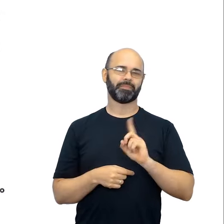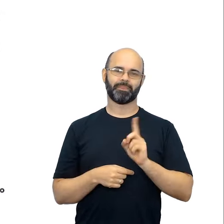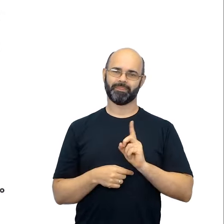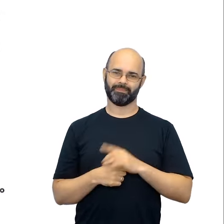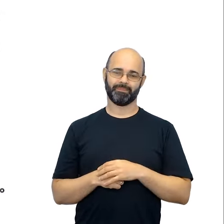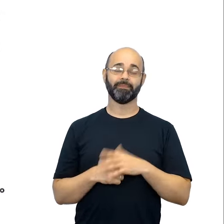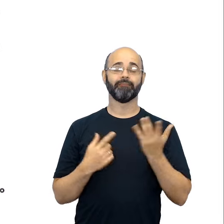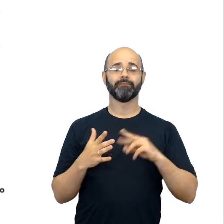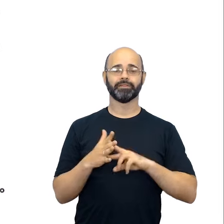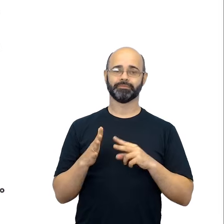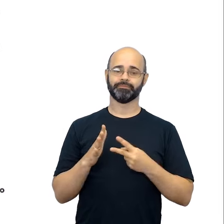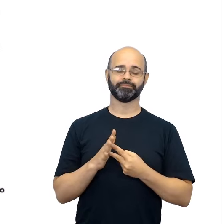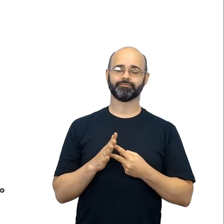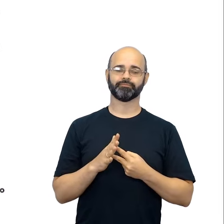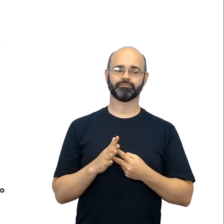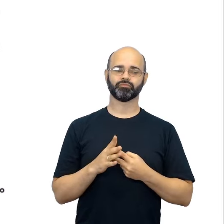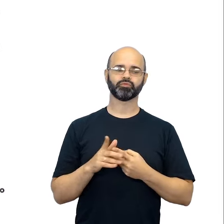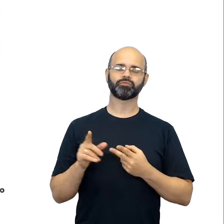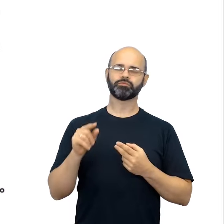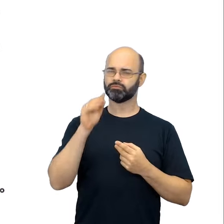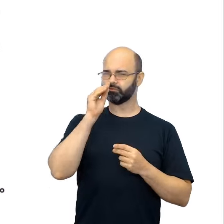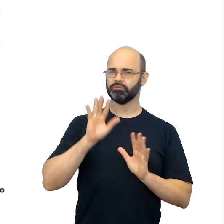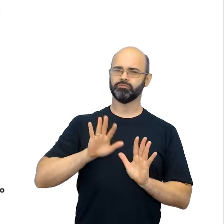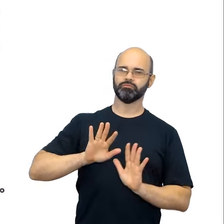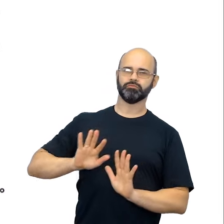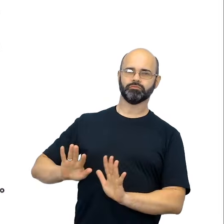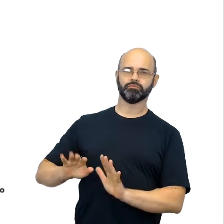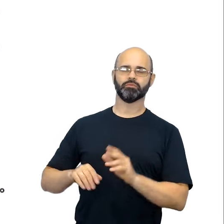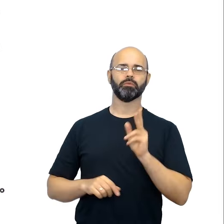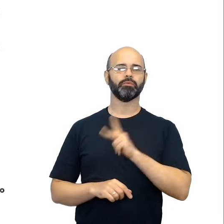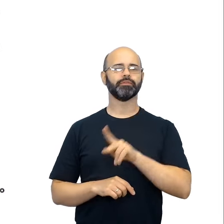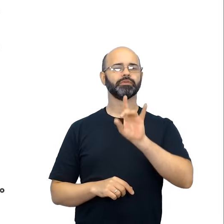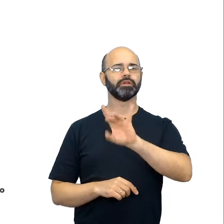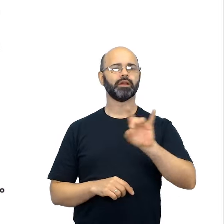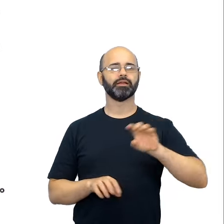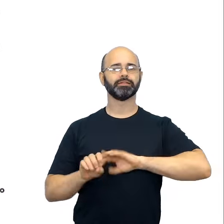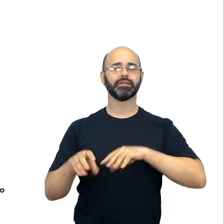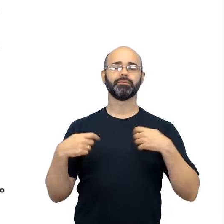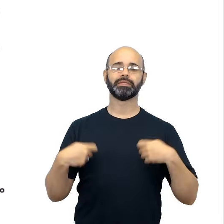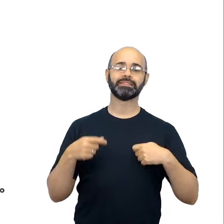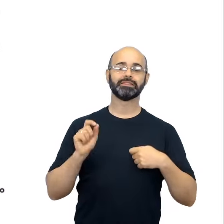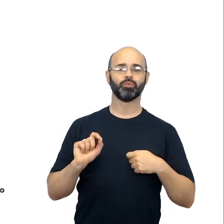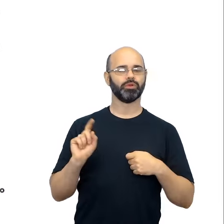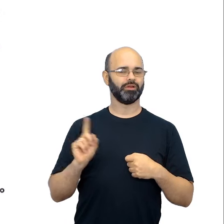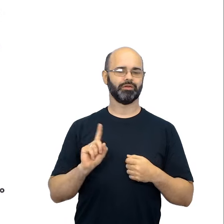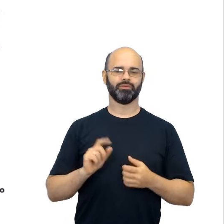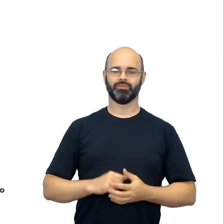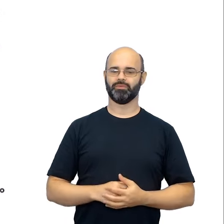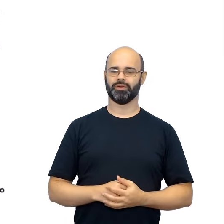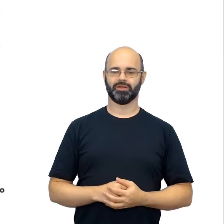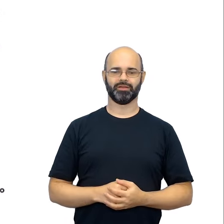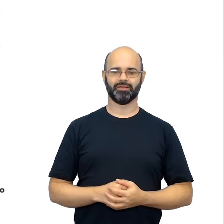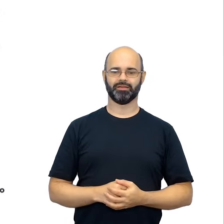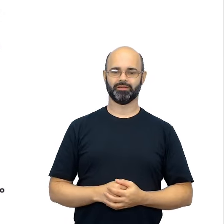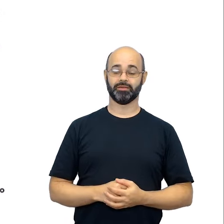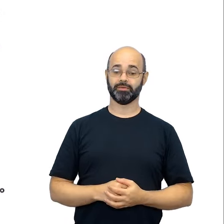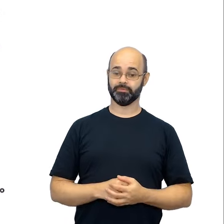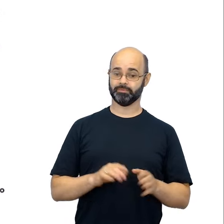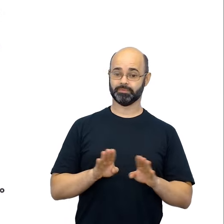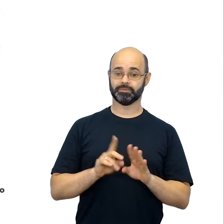não significa deixar de lado o que cada professor precisa ensinar, não é? Mas é preciso considerar